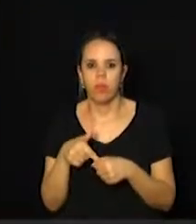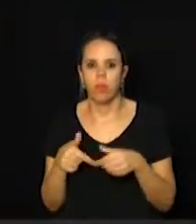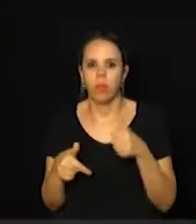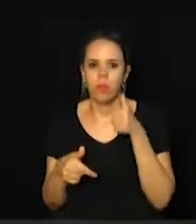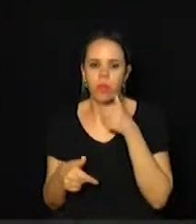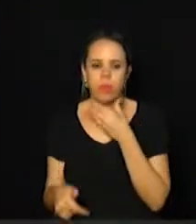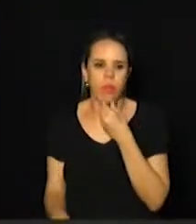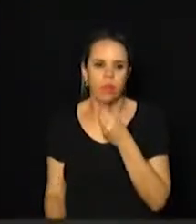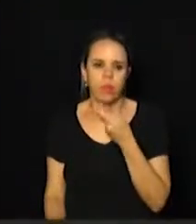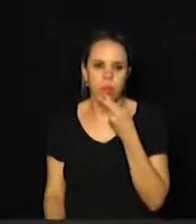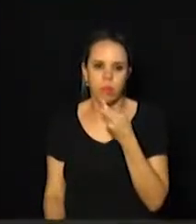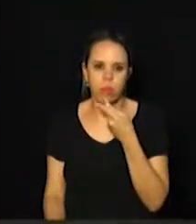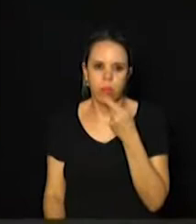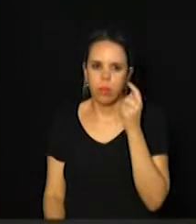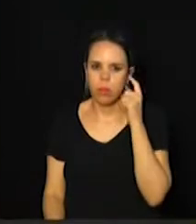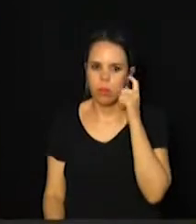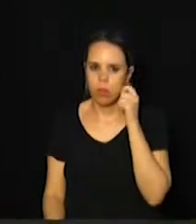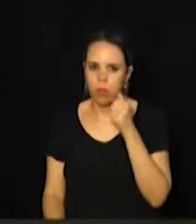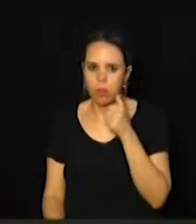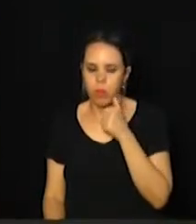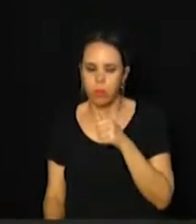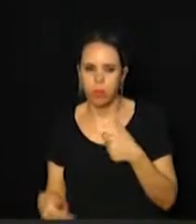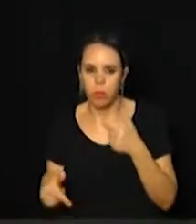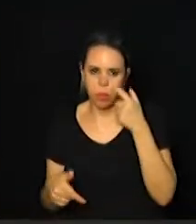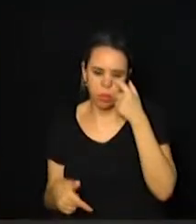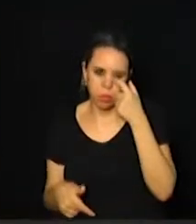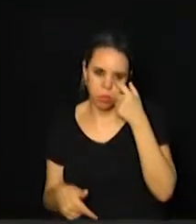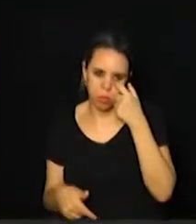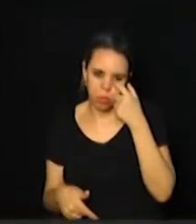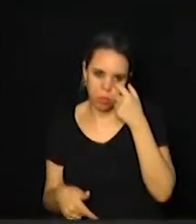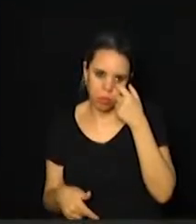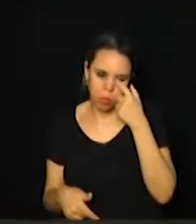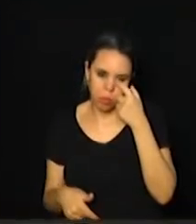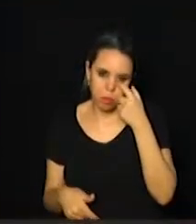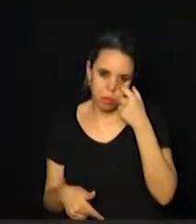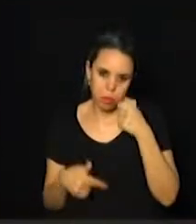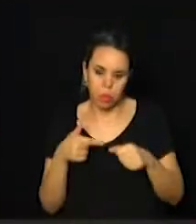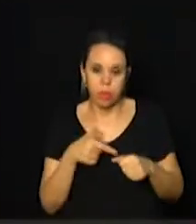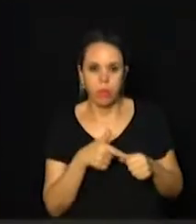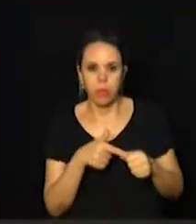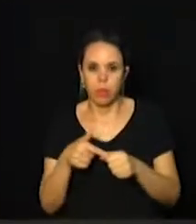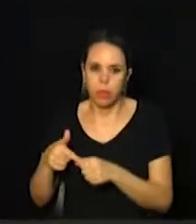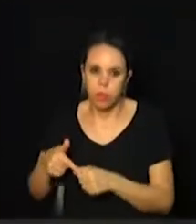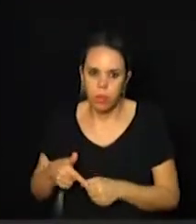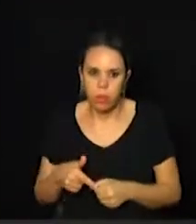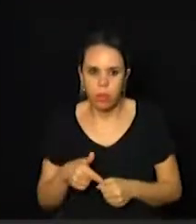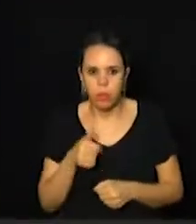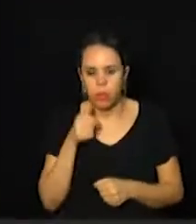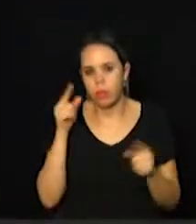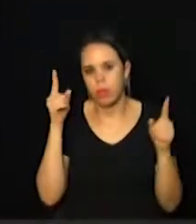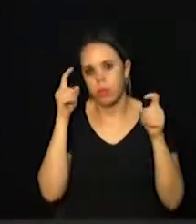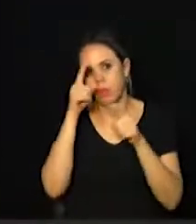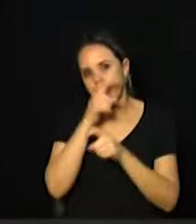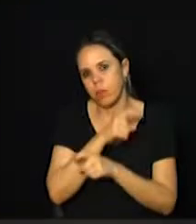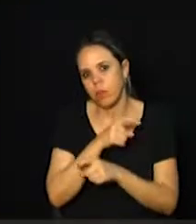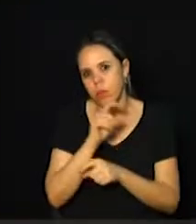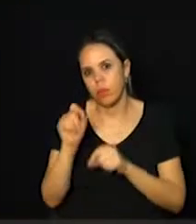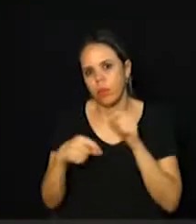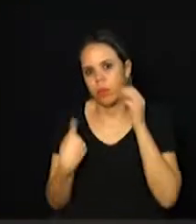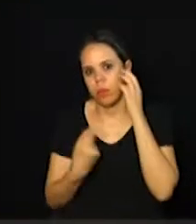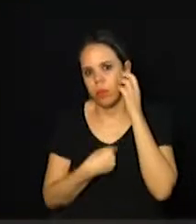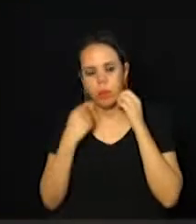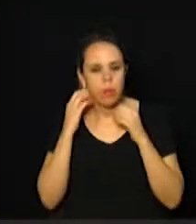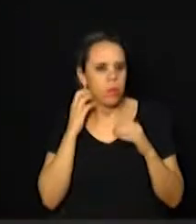eu vou falar um pouco das mulheres que trabalham em posto de gasolina e as nossas dificuldades o que